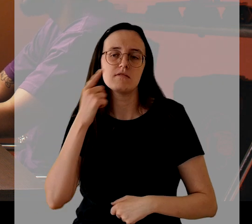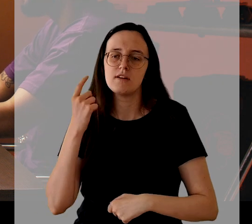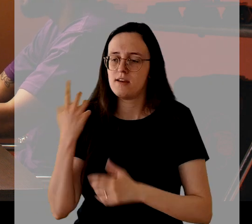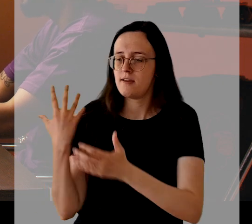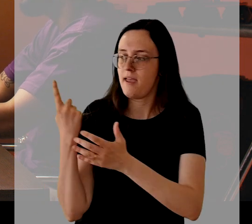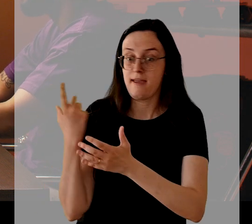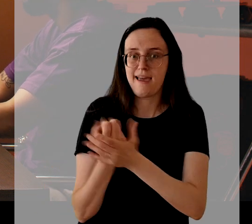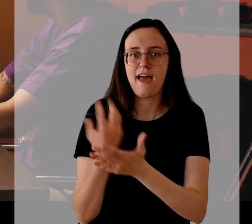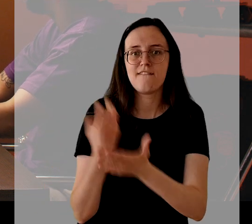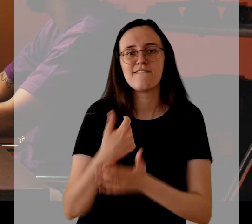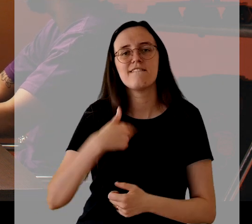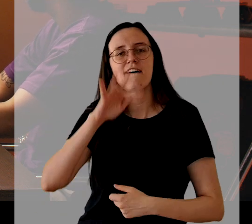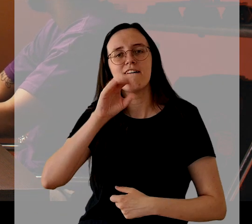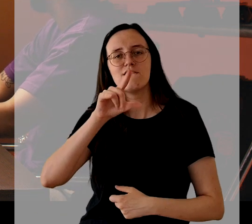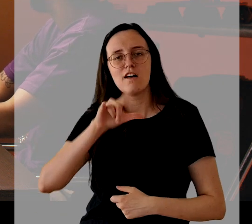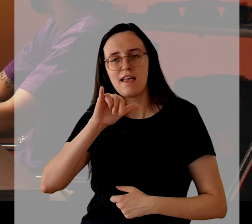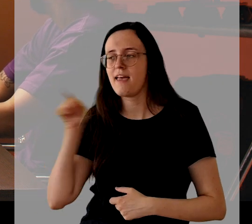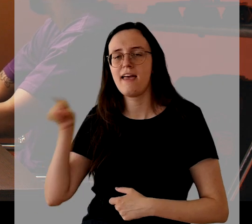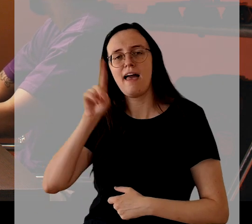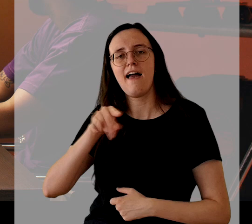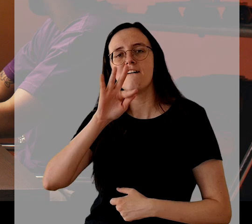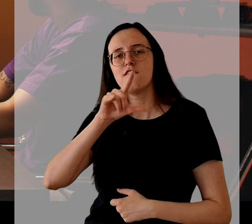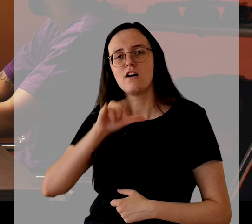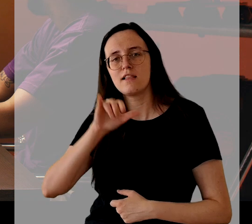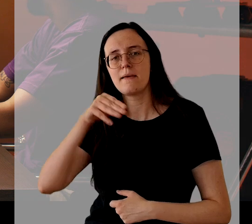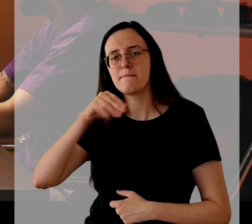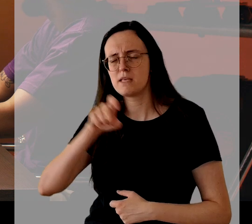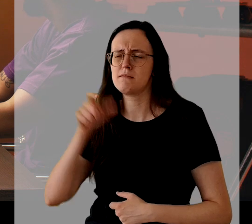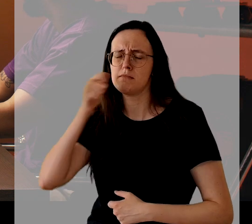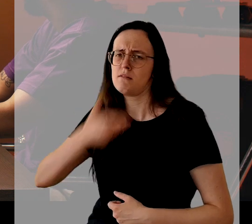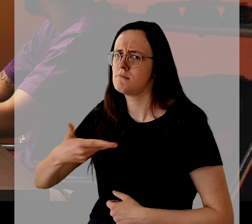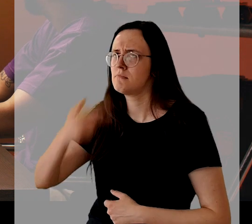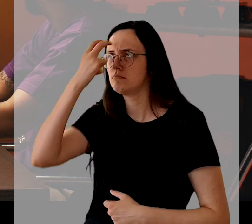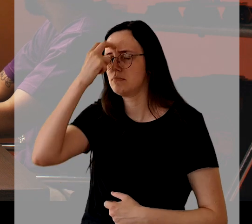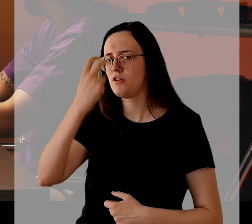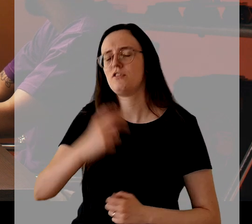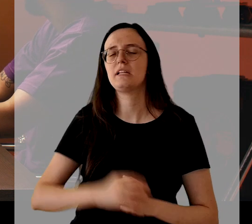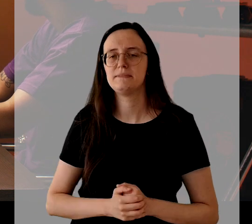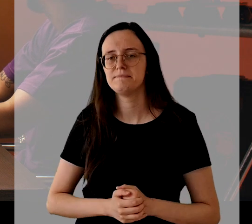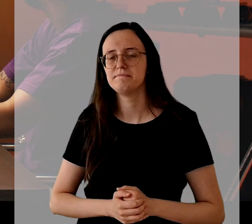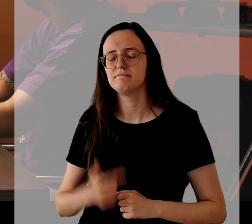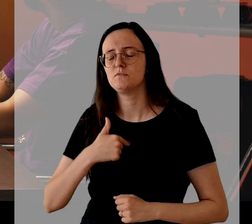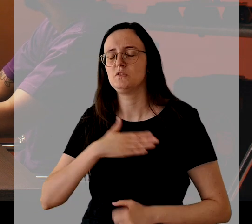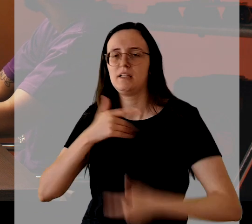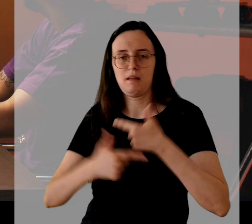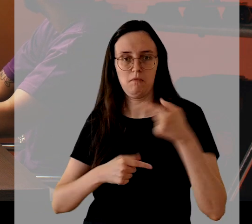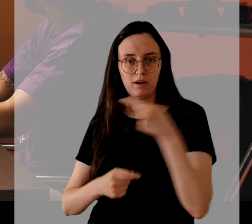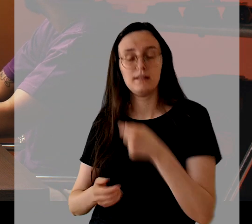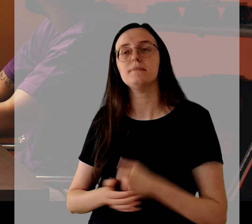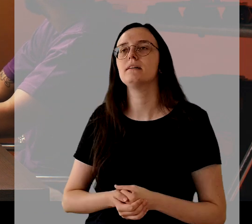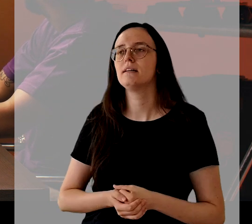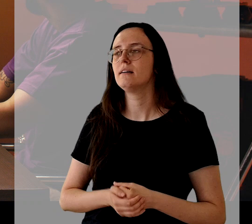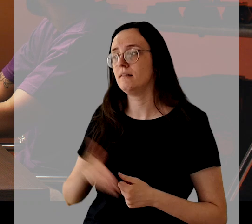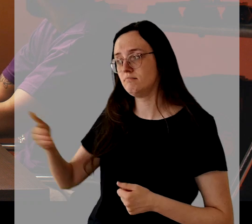Foley, me gravando, né, como Foley Mixer. Legal. E uma menina super agilizada, inteligente. Gosto muito de trabalhar